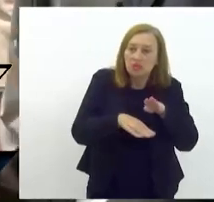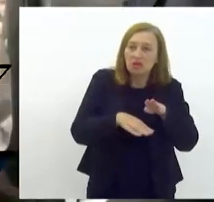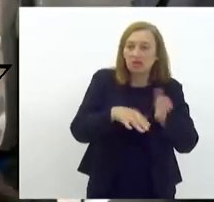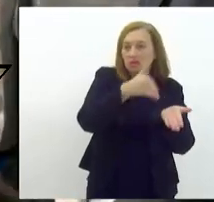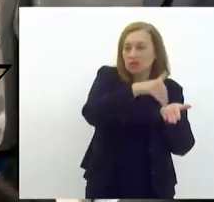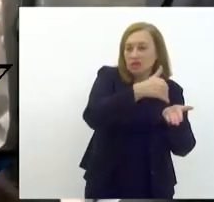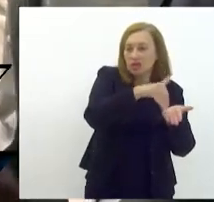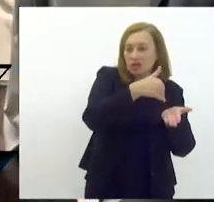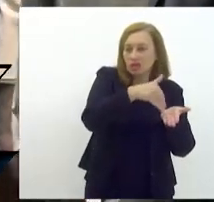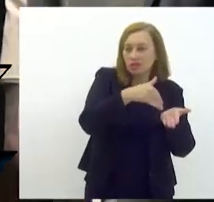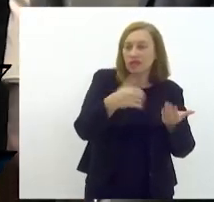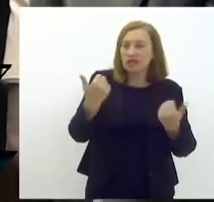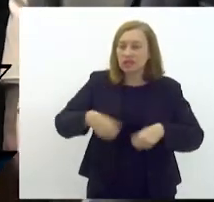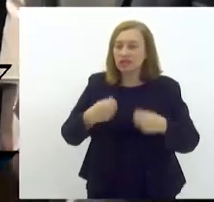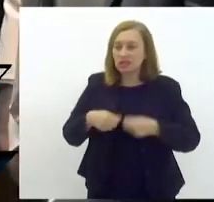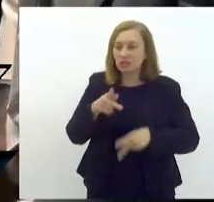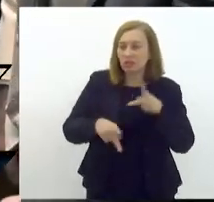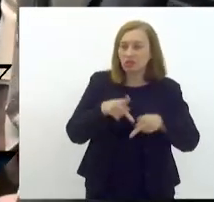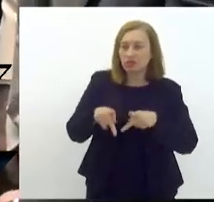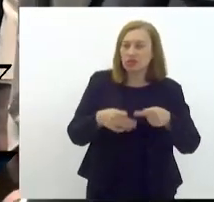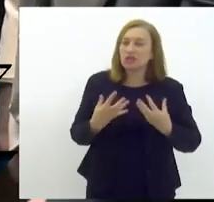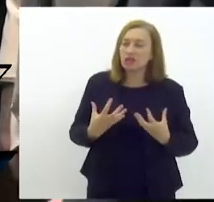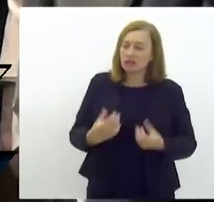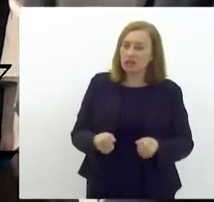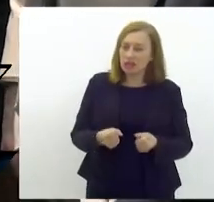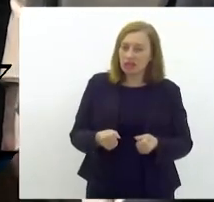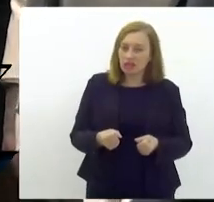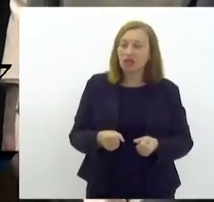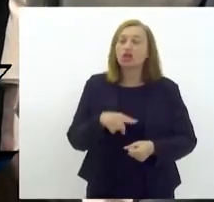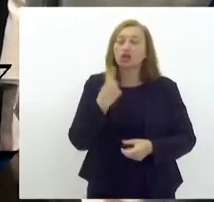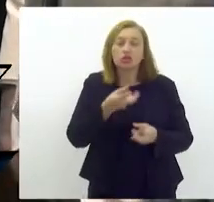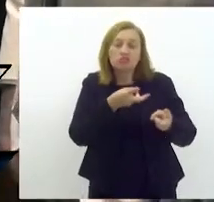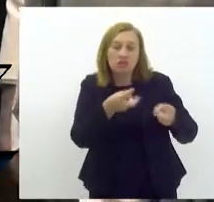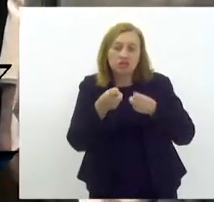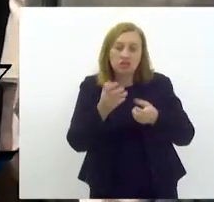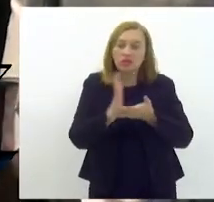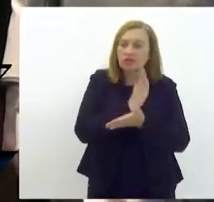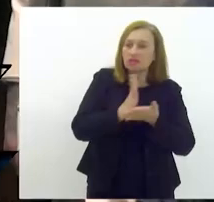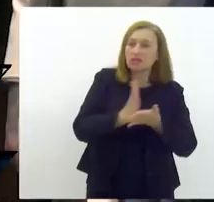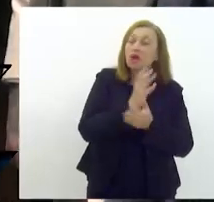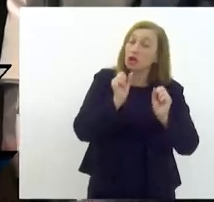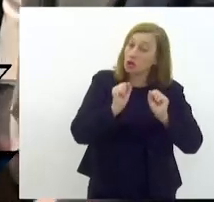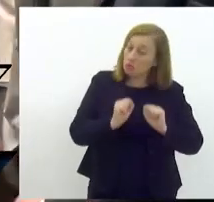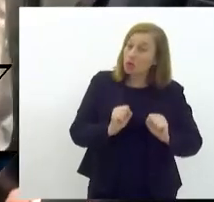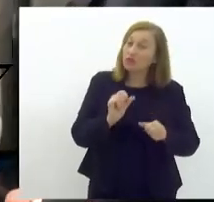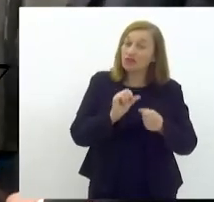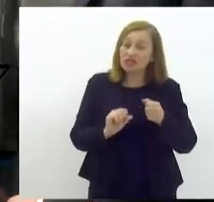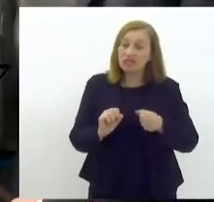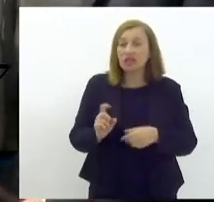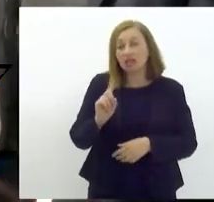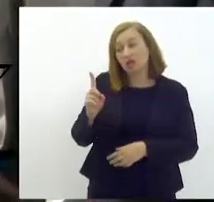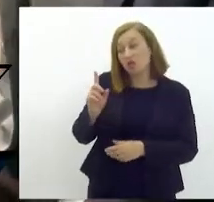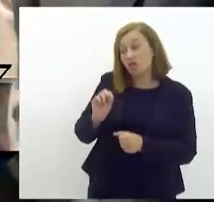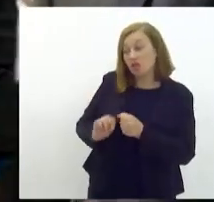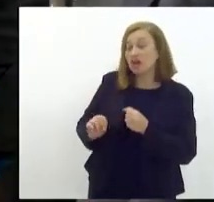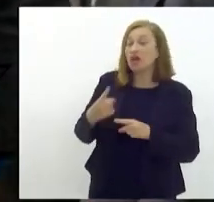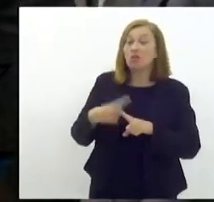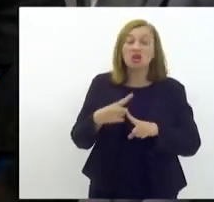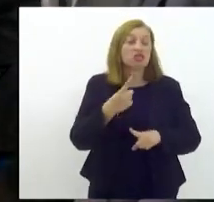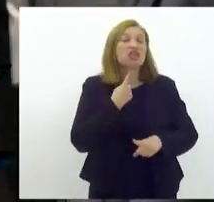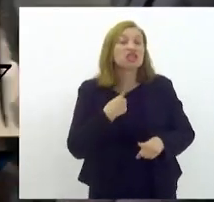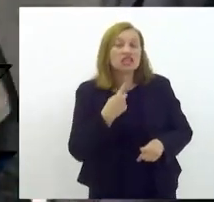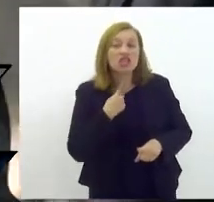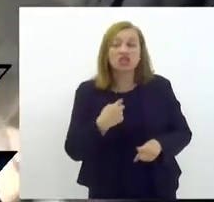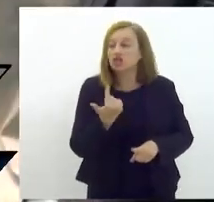sejam imediatamente atendidas e muitas vezes nós percebemos que isso pode ser feito e não é feito porque não existe vontade